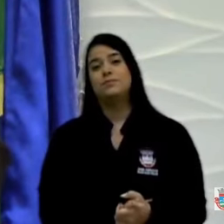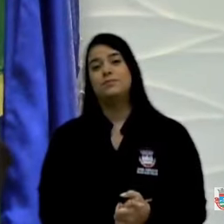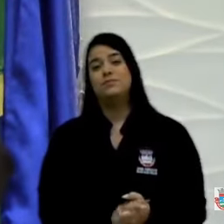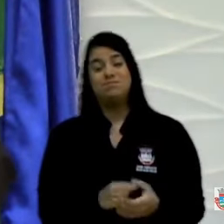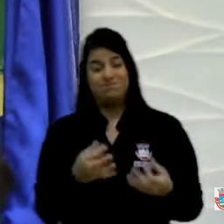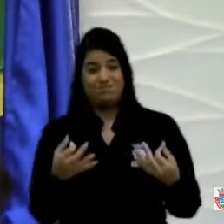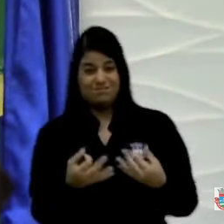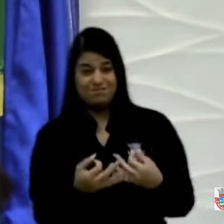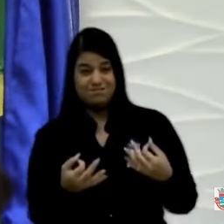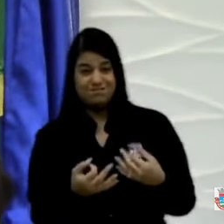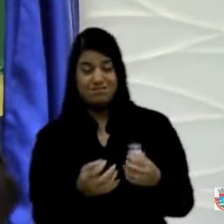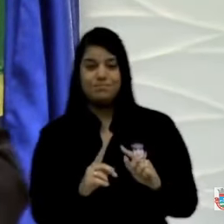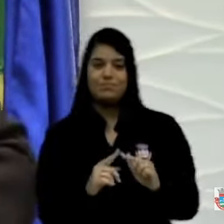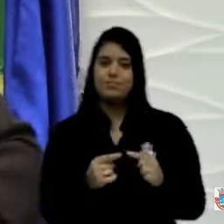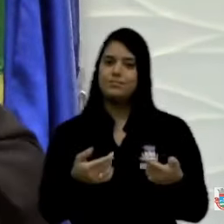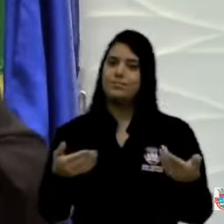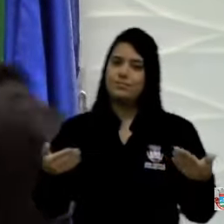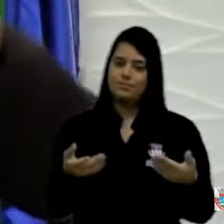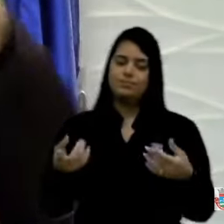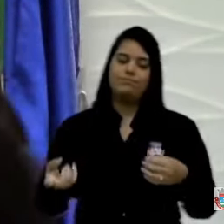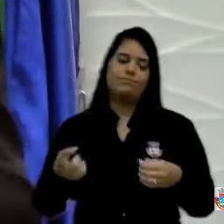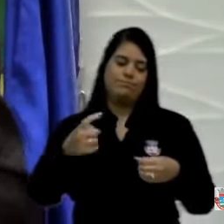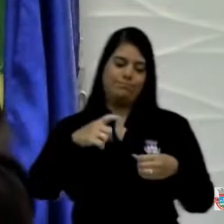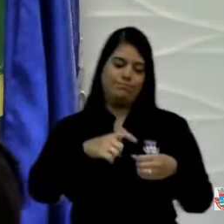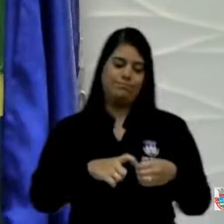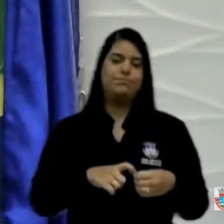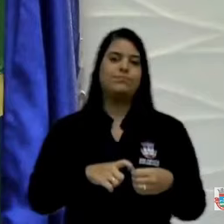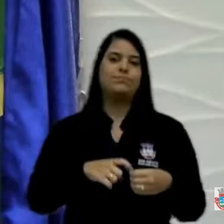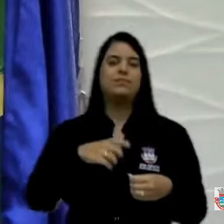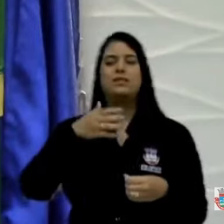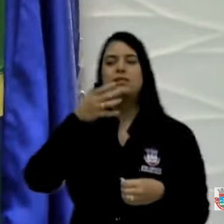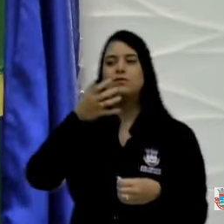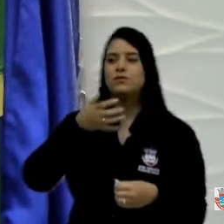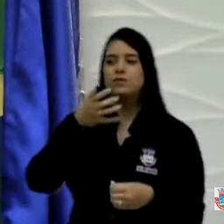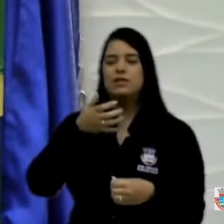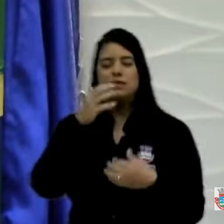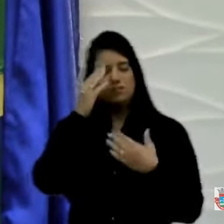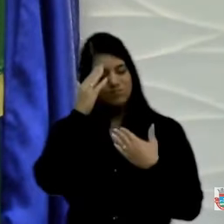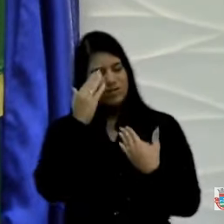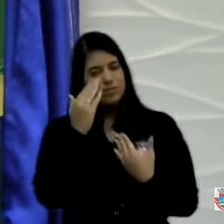Certo? Mas agora ela está de volta lá, falando. Muito